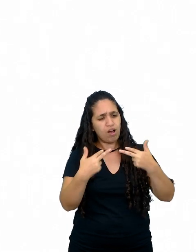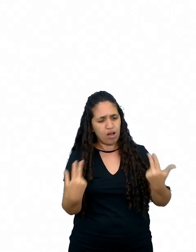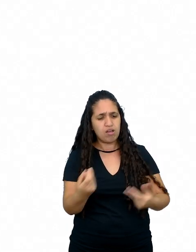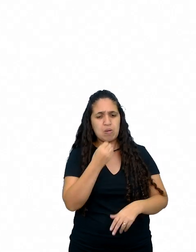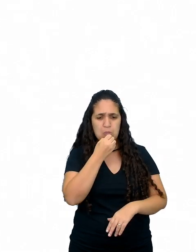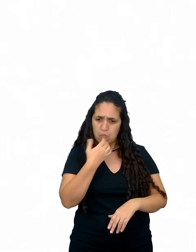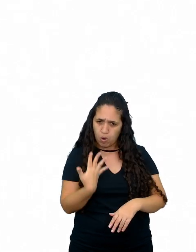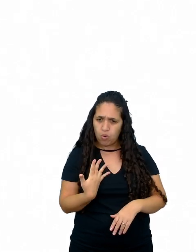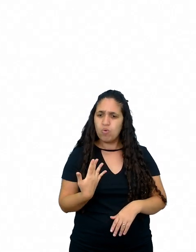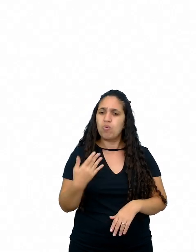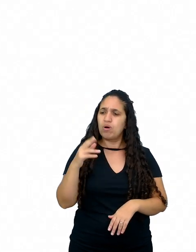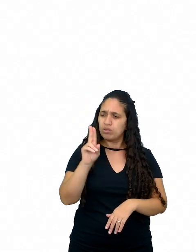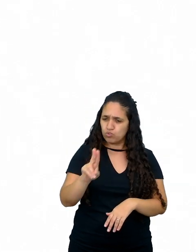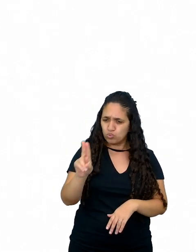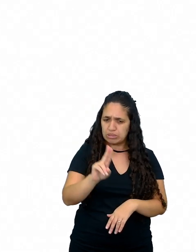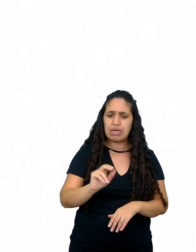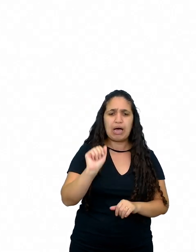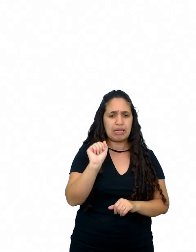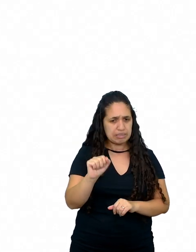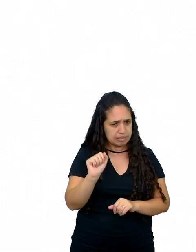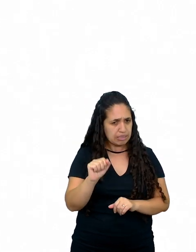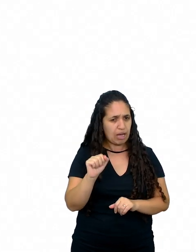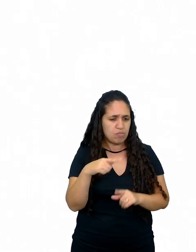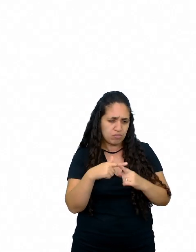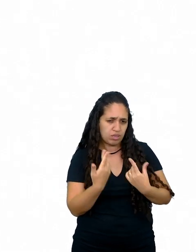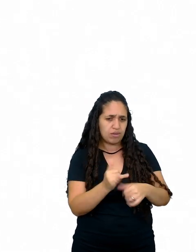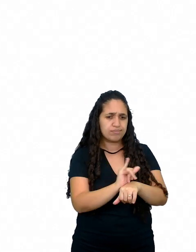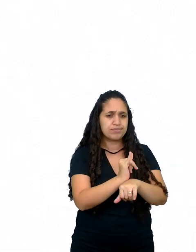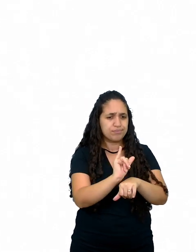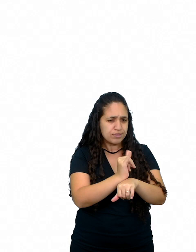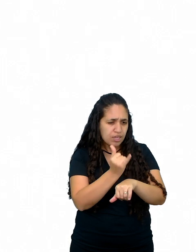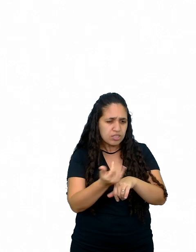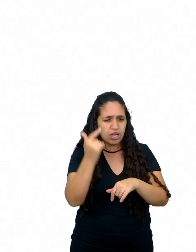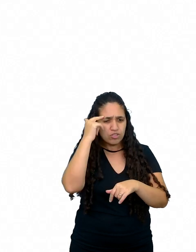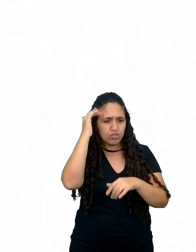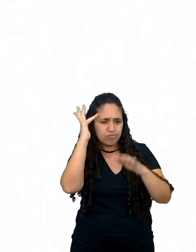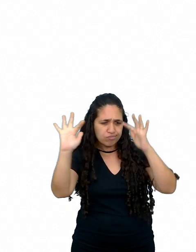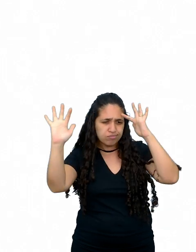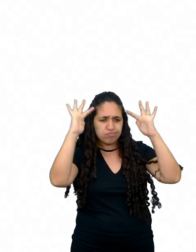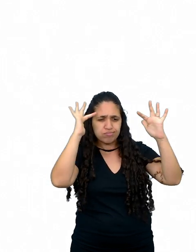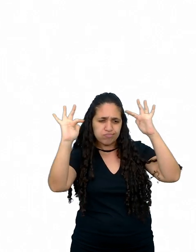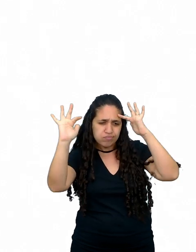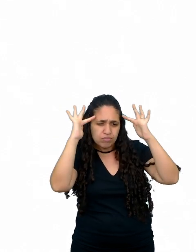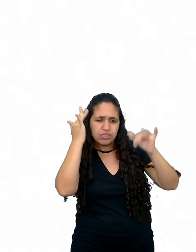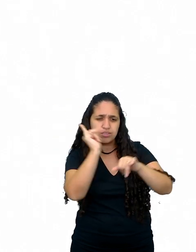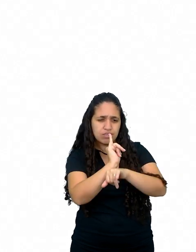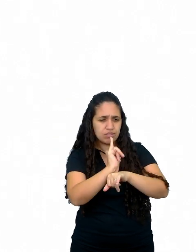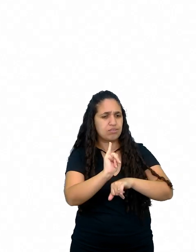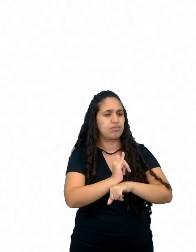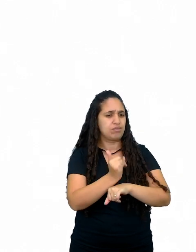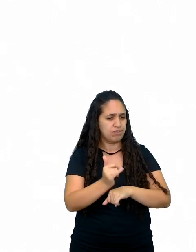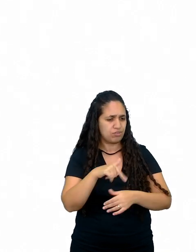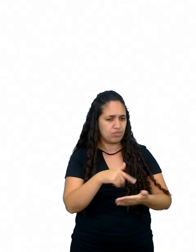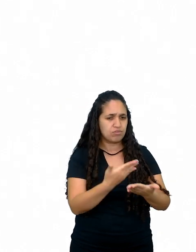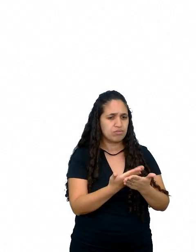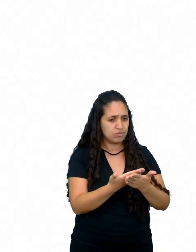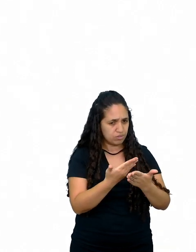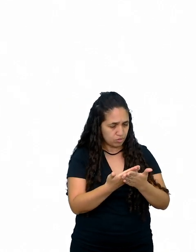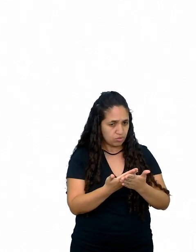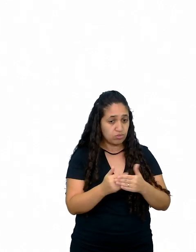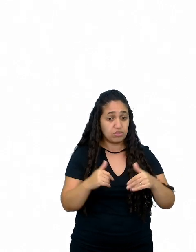posso usar de acordo com a minha estratégia lá, já vou pensando na minha estratégia conforme as minhas turmas.